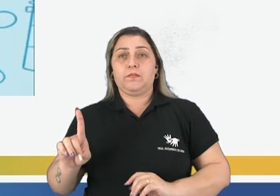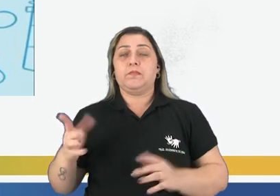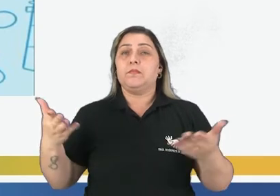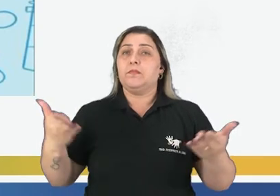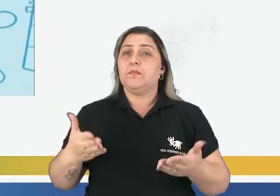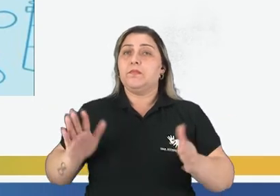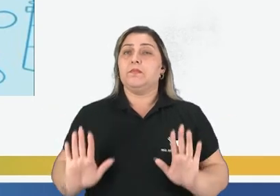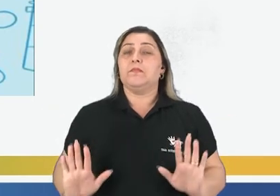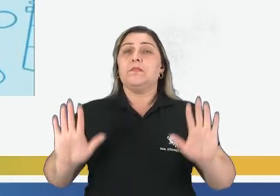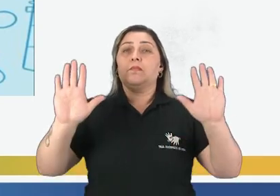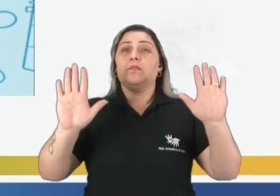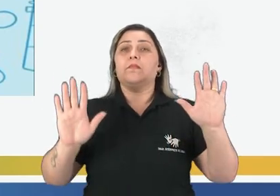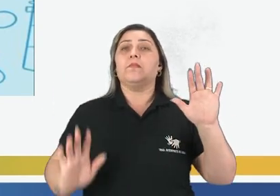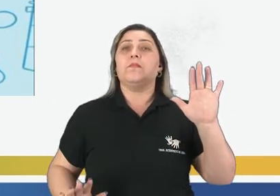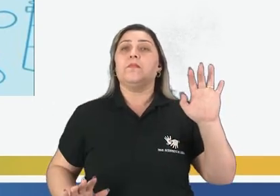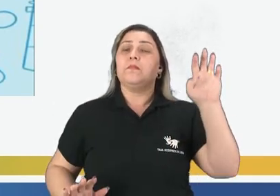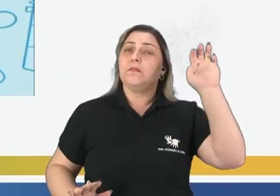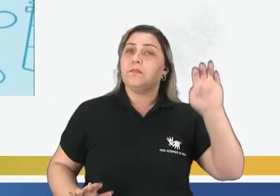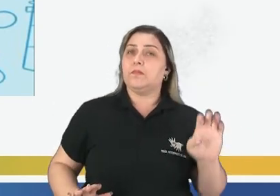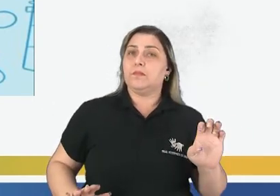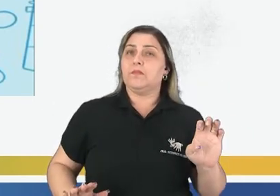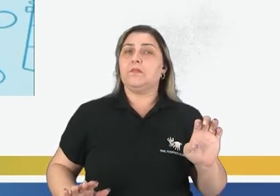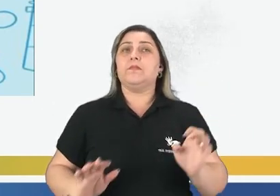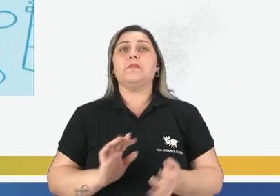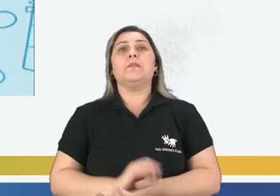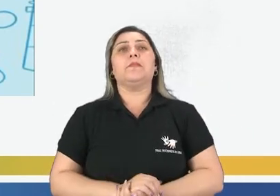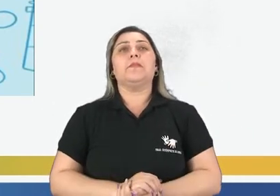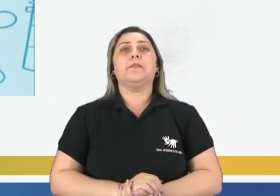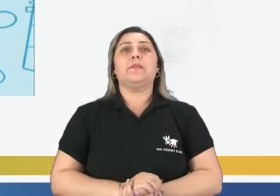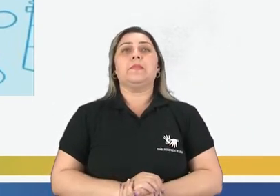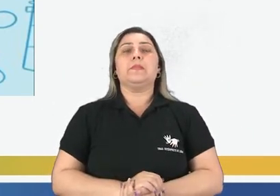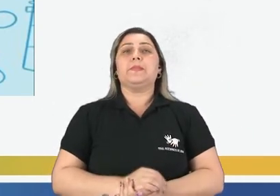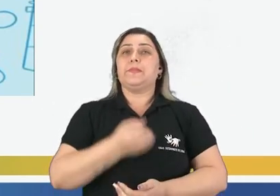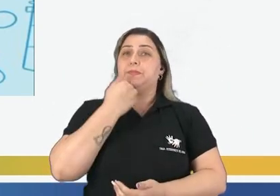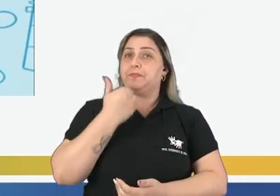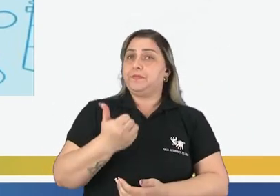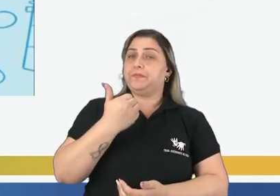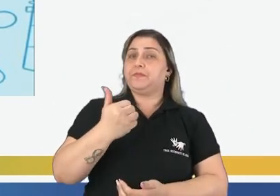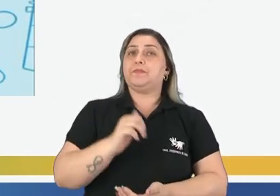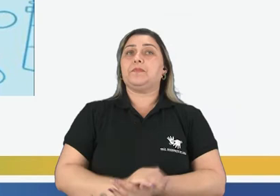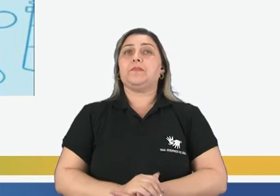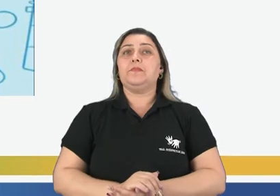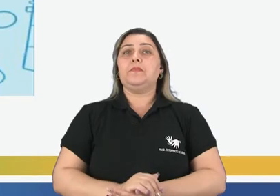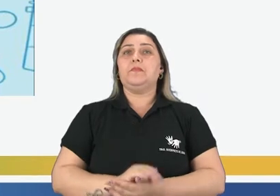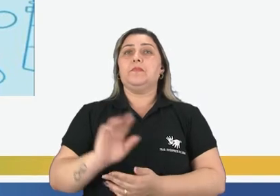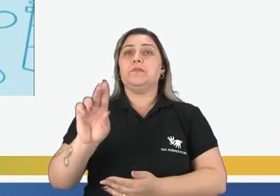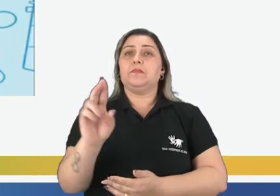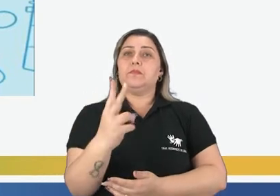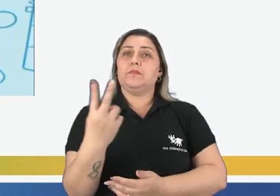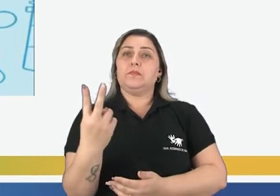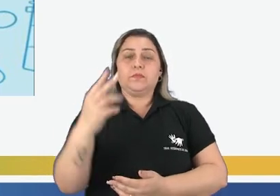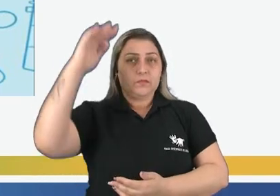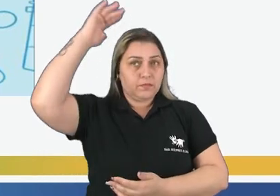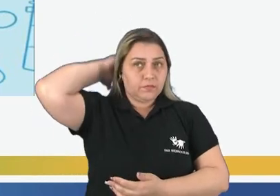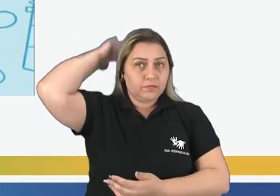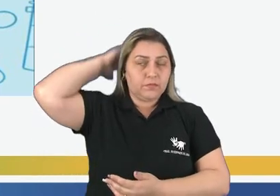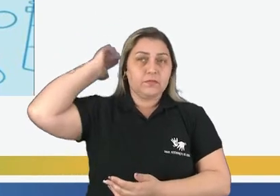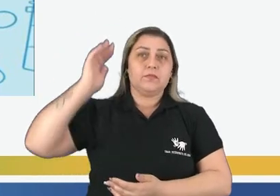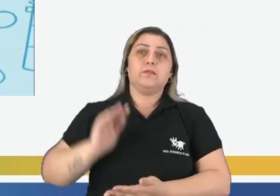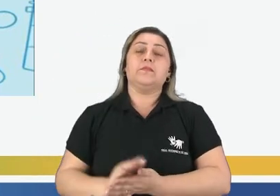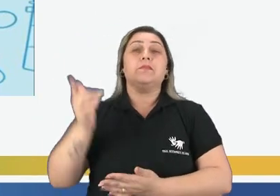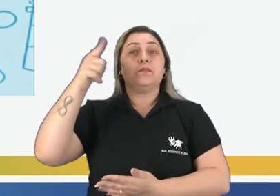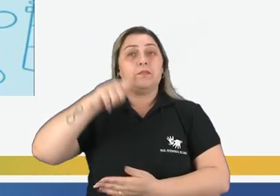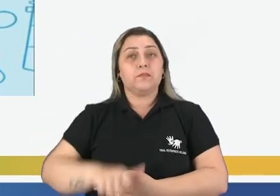Agora levantem a mão esquerda. Muito bem. Vire de costas.